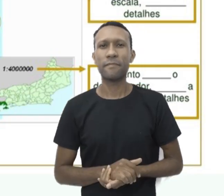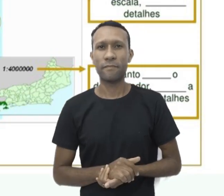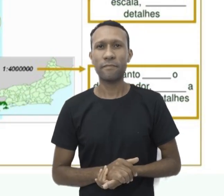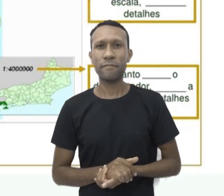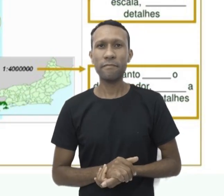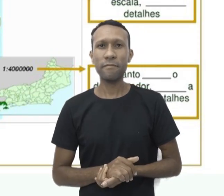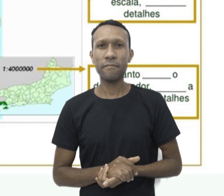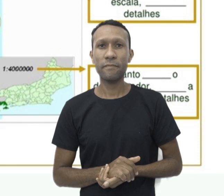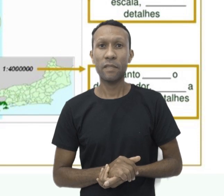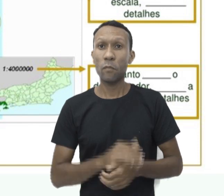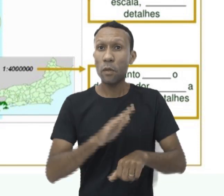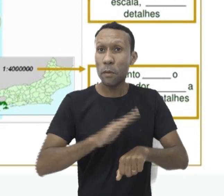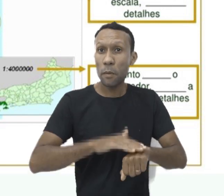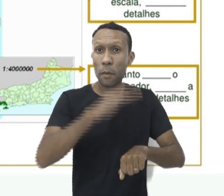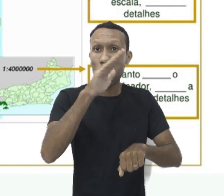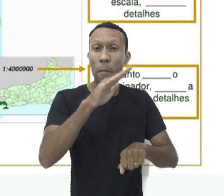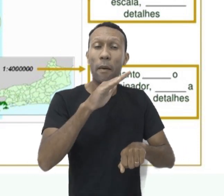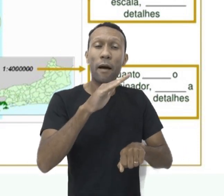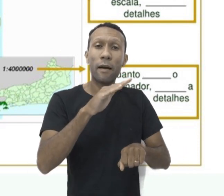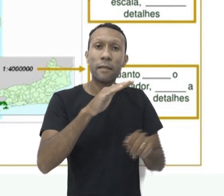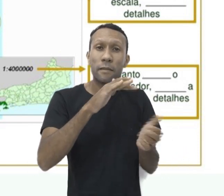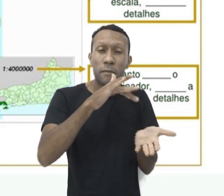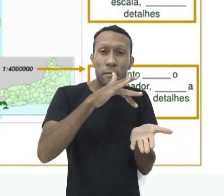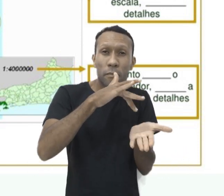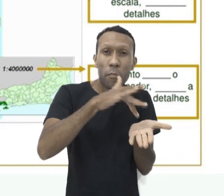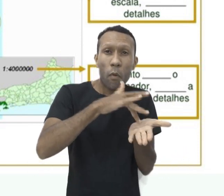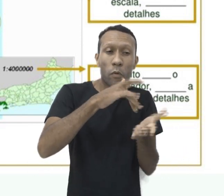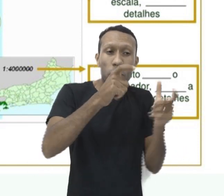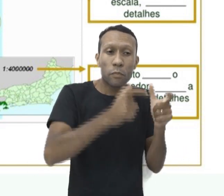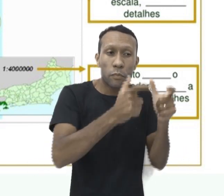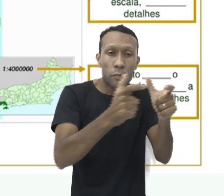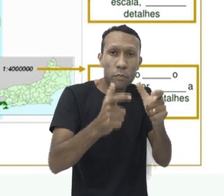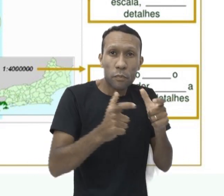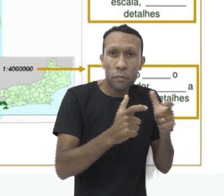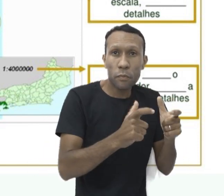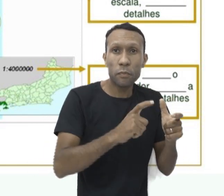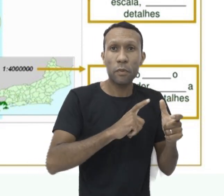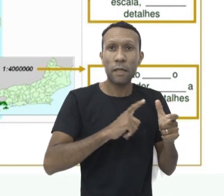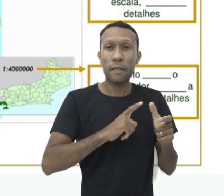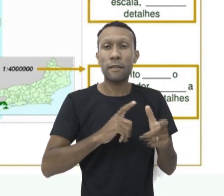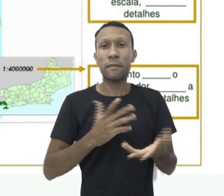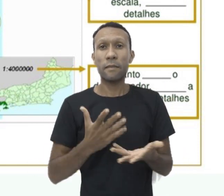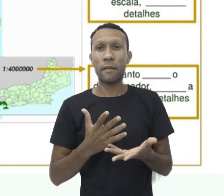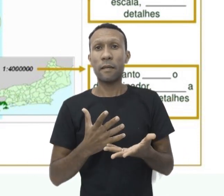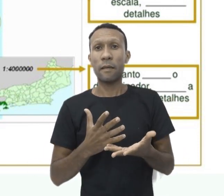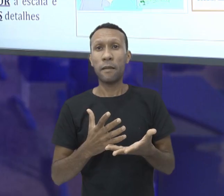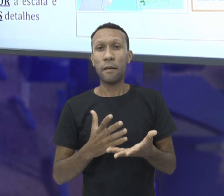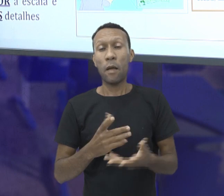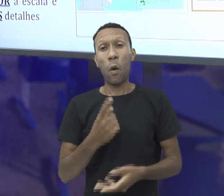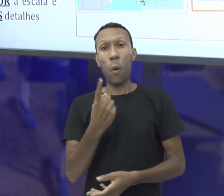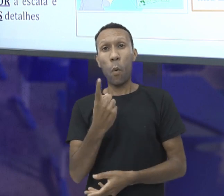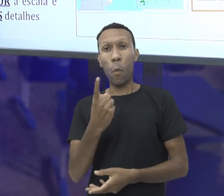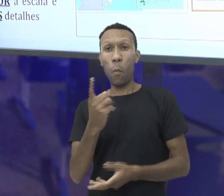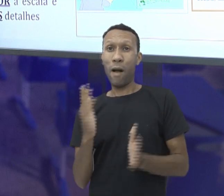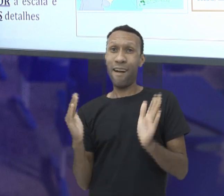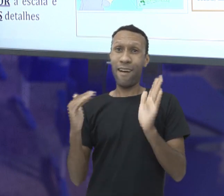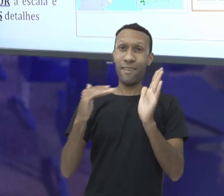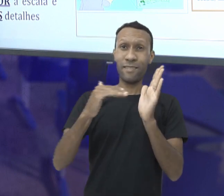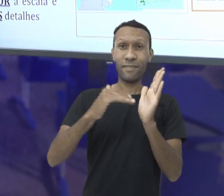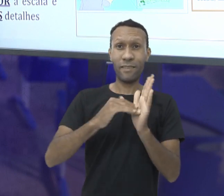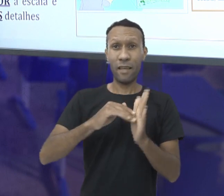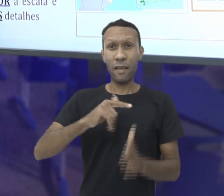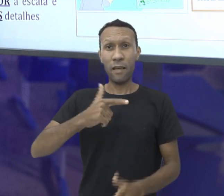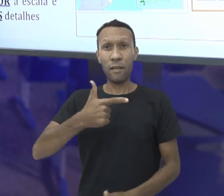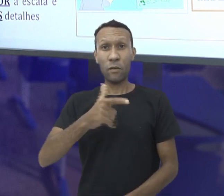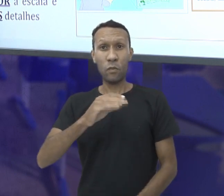Quanto maior o denominador, menor será a escala. Ou seja, esse mapa aqui está 1 por 250 milhões. Significa que a escala é